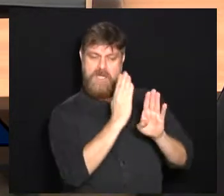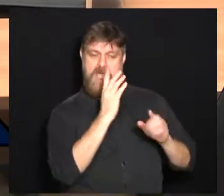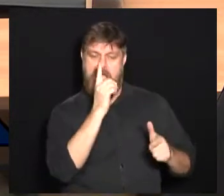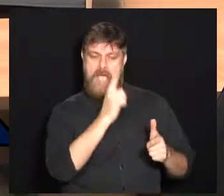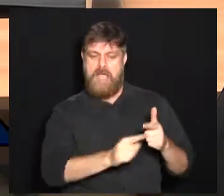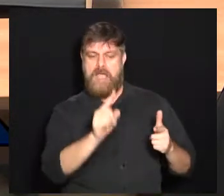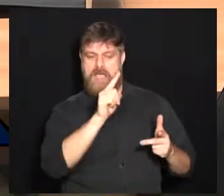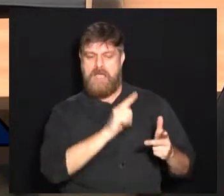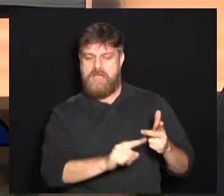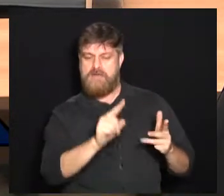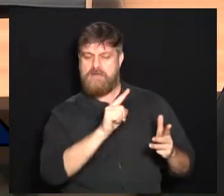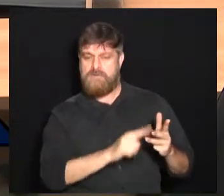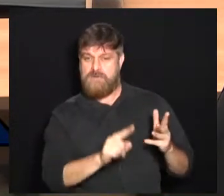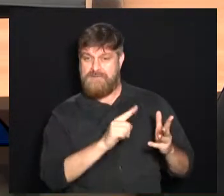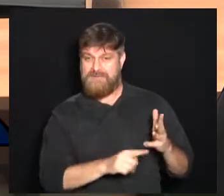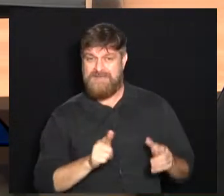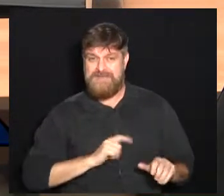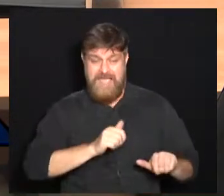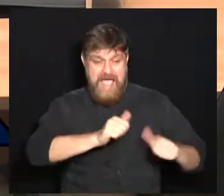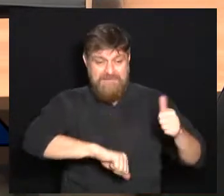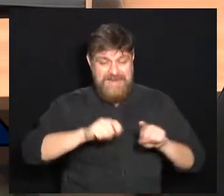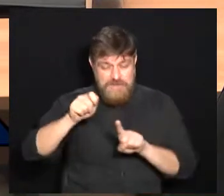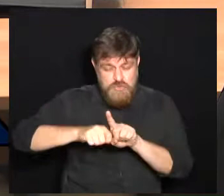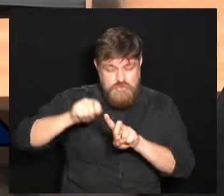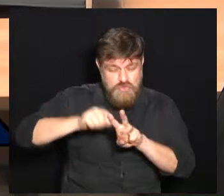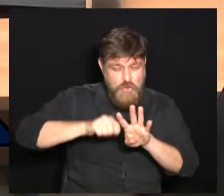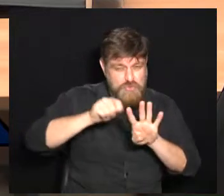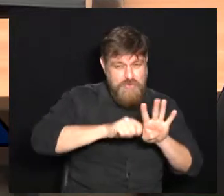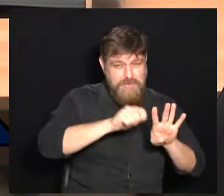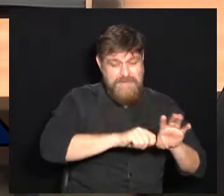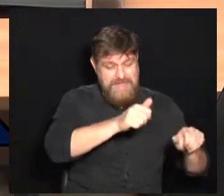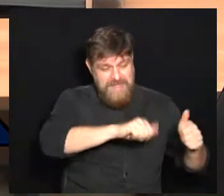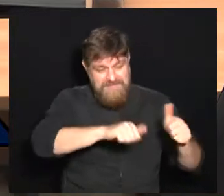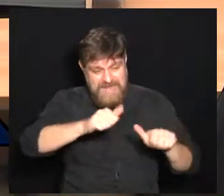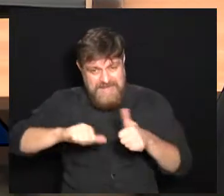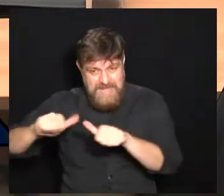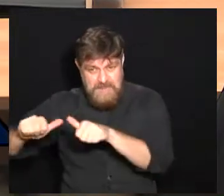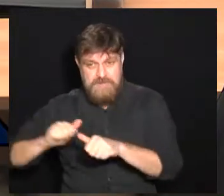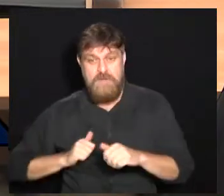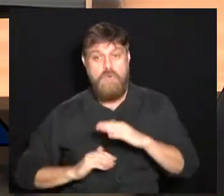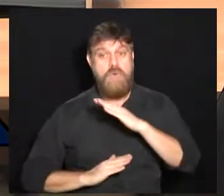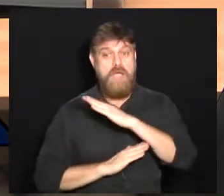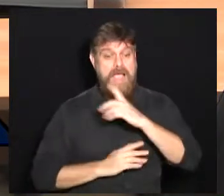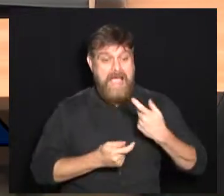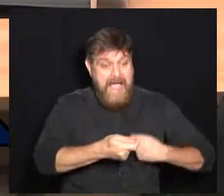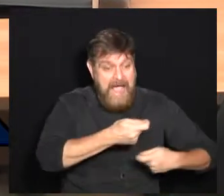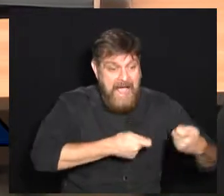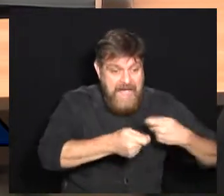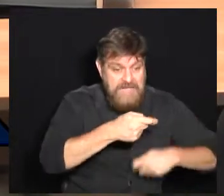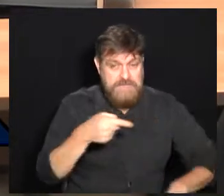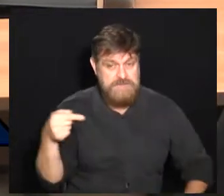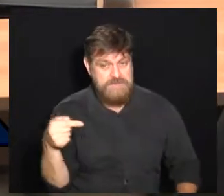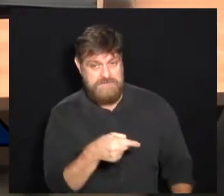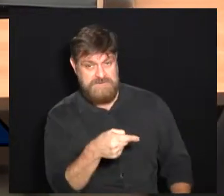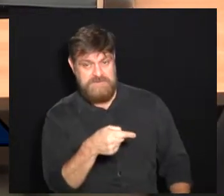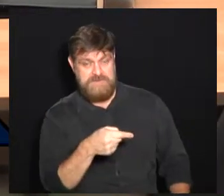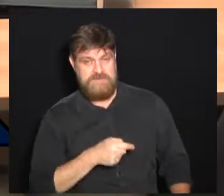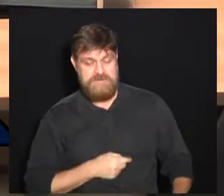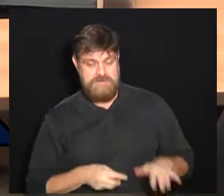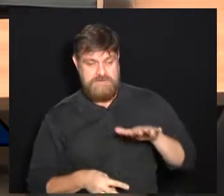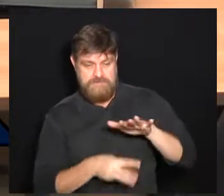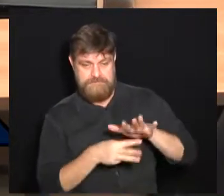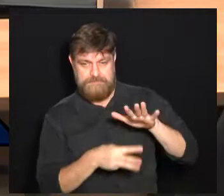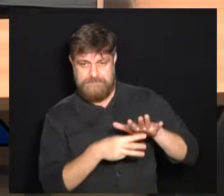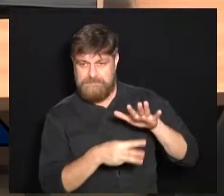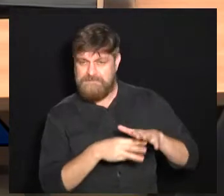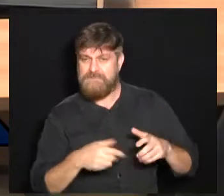problema, porque é avaliado mês a mês. Então, essa gestão, essa administração da OS precisa